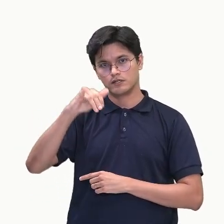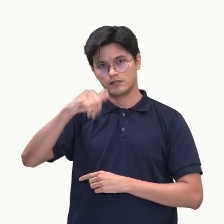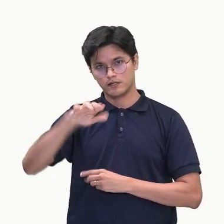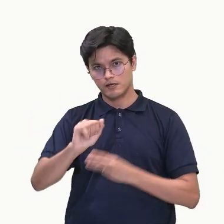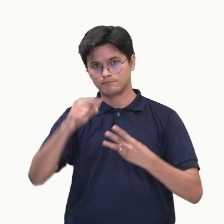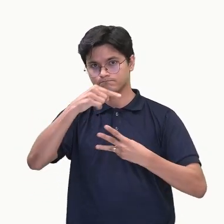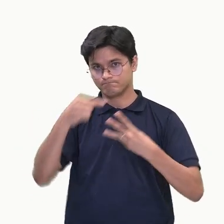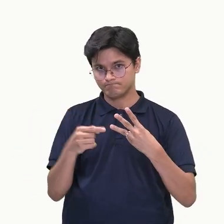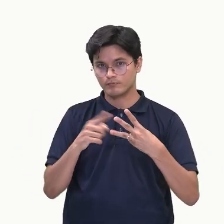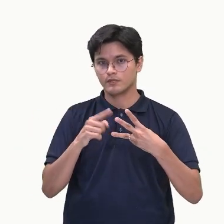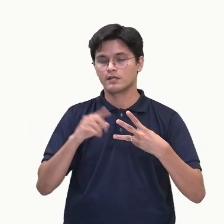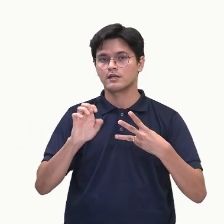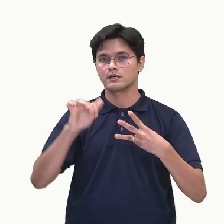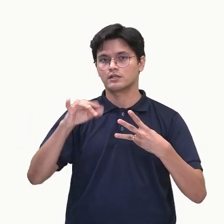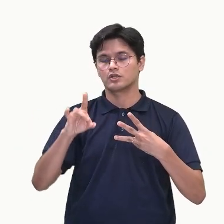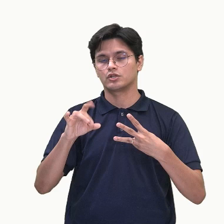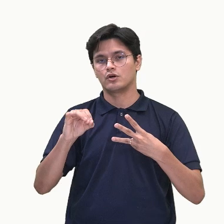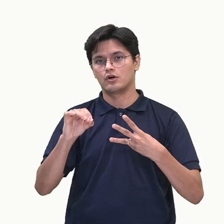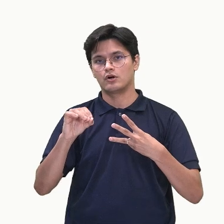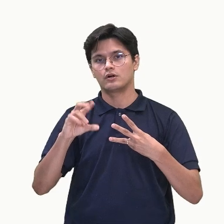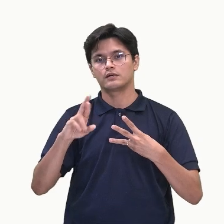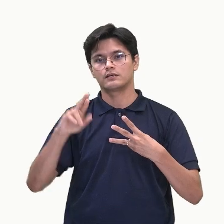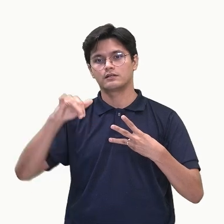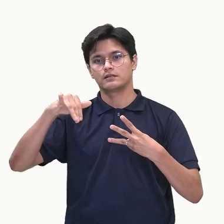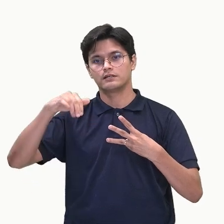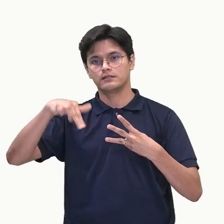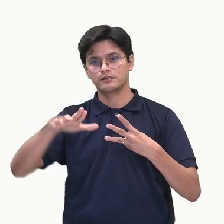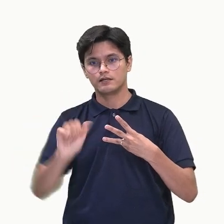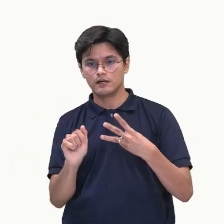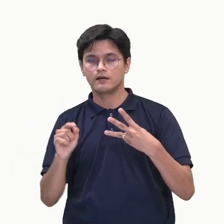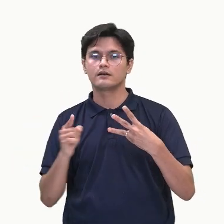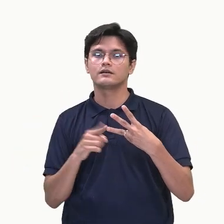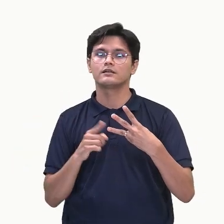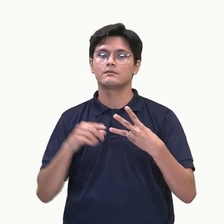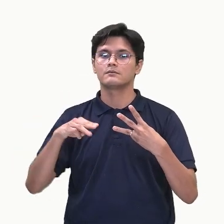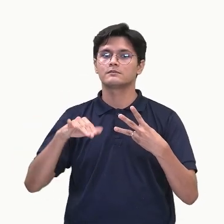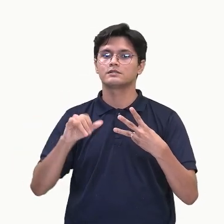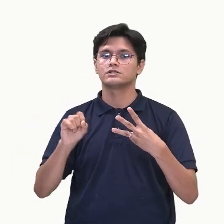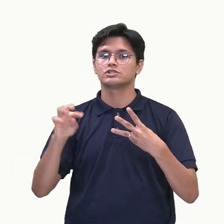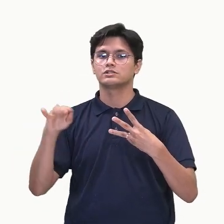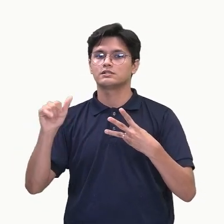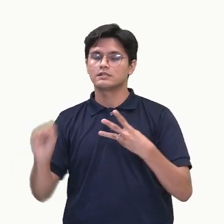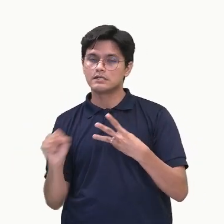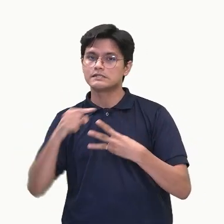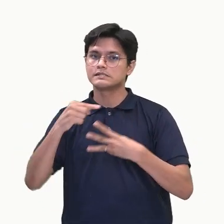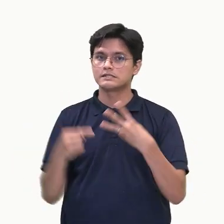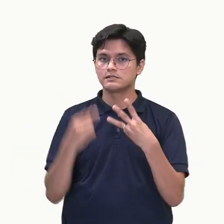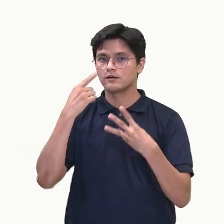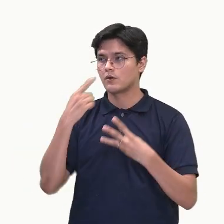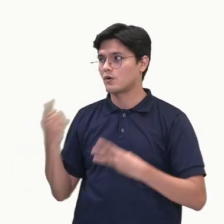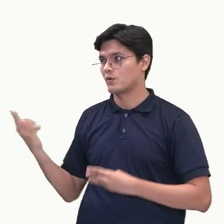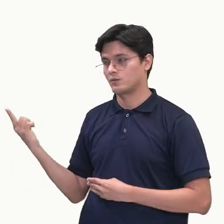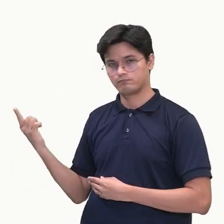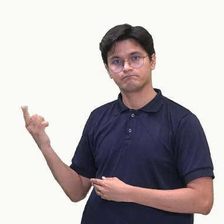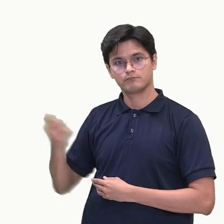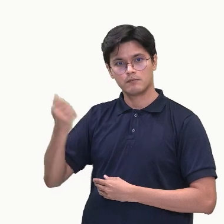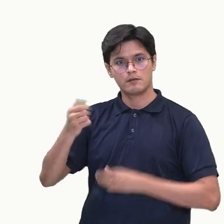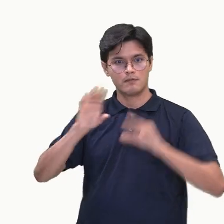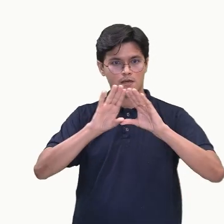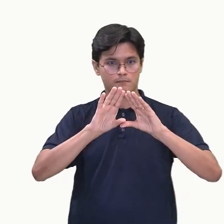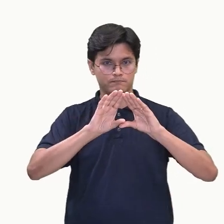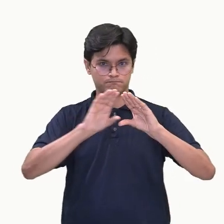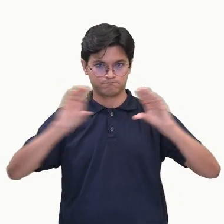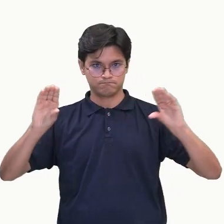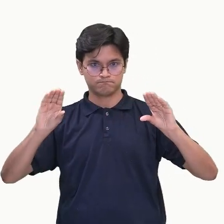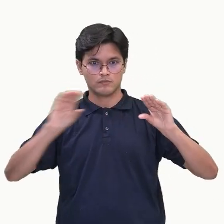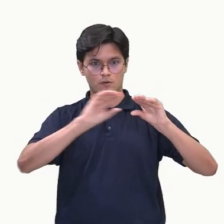só, aqui você pode visualizar a glândula exócrina. Nessa primeira parte aqui do nosso esquema, a gente